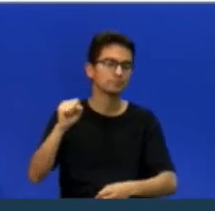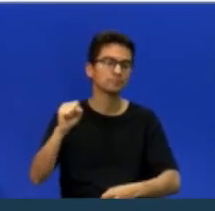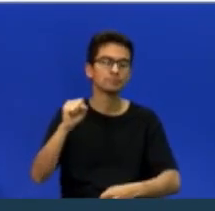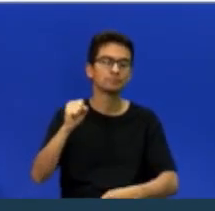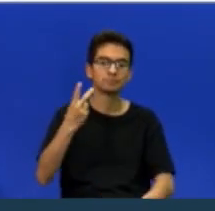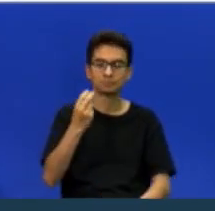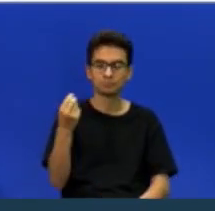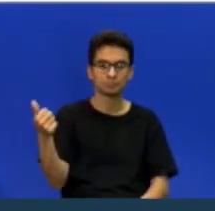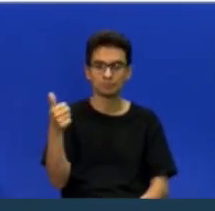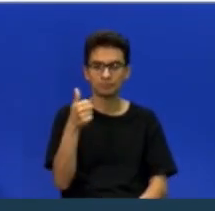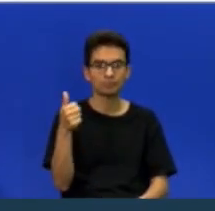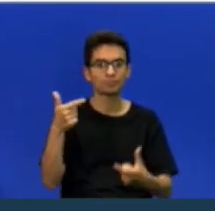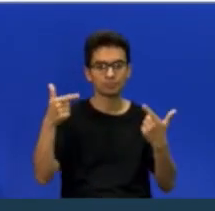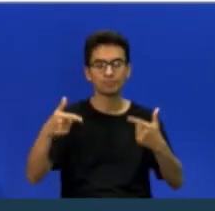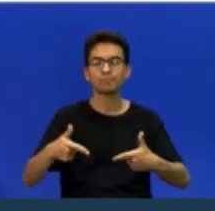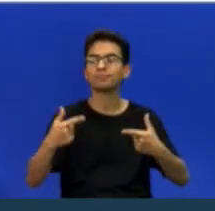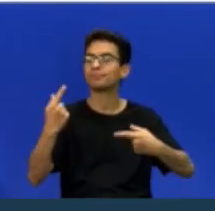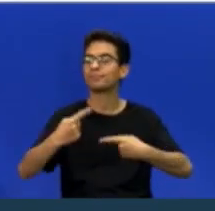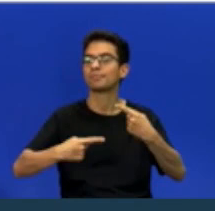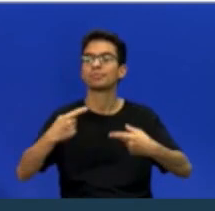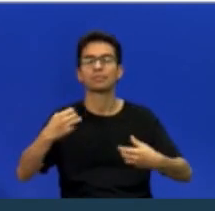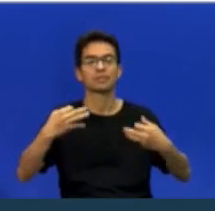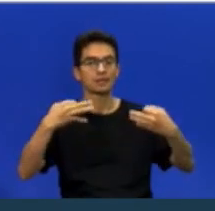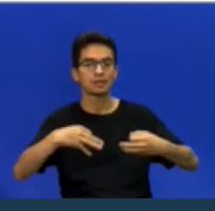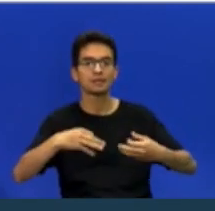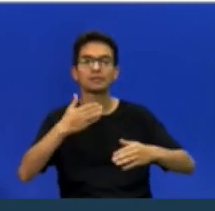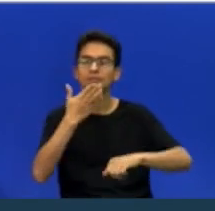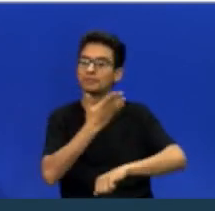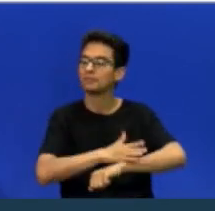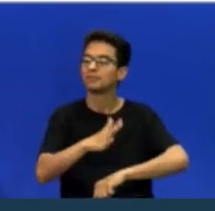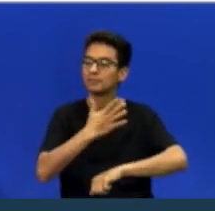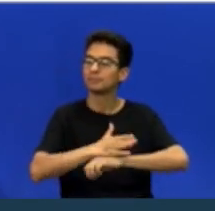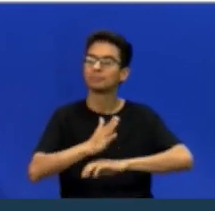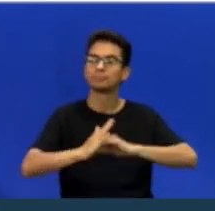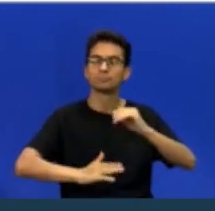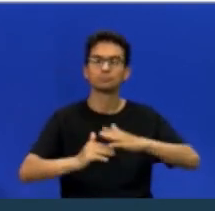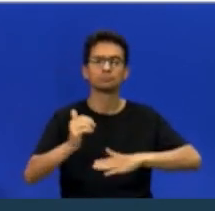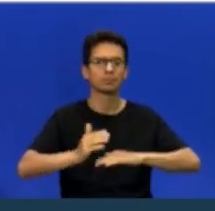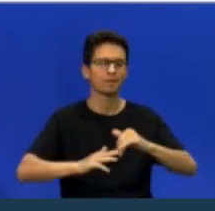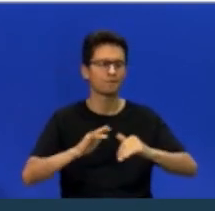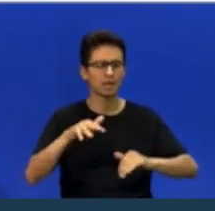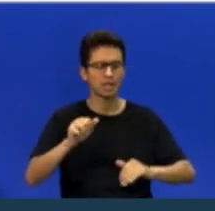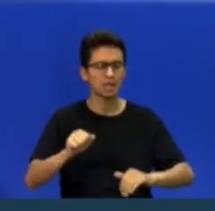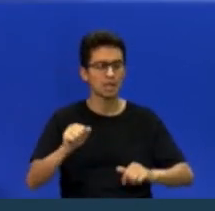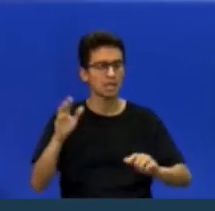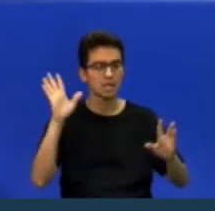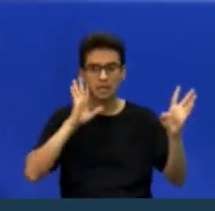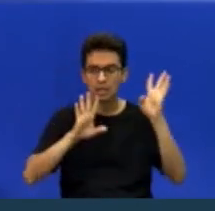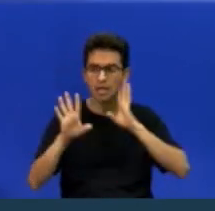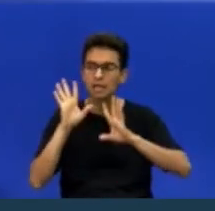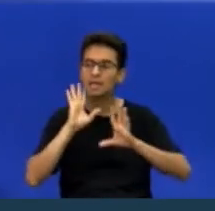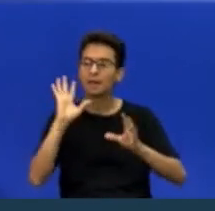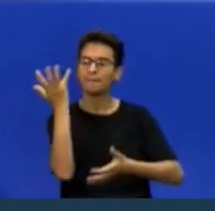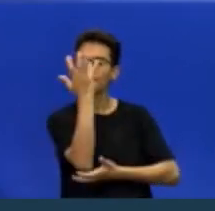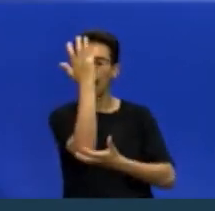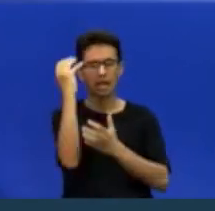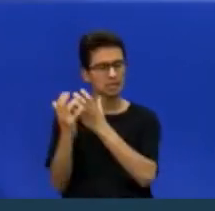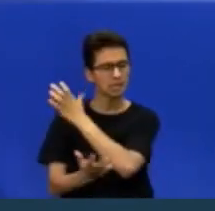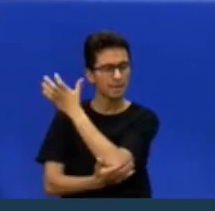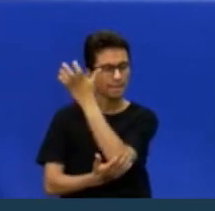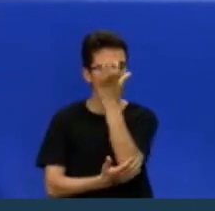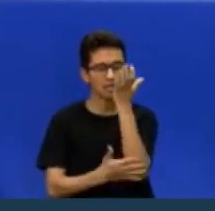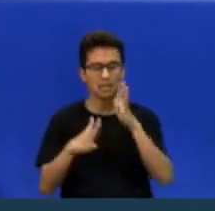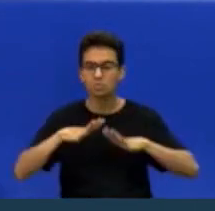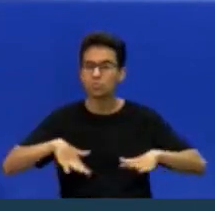de espaços públicos adequados para a prática da atividade física e de lazer. É o que a gente vê nas praças, nos parques, né?